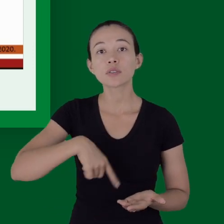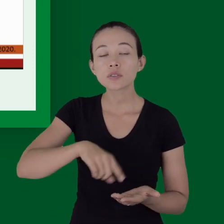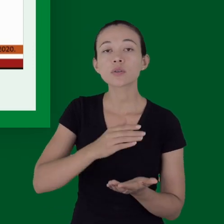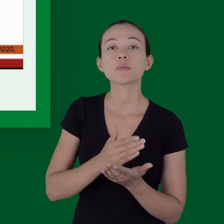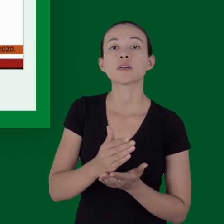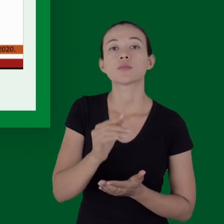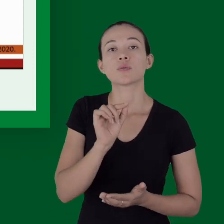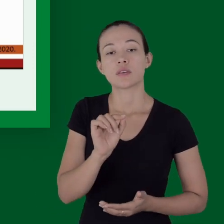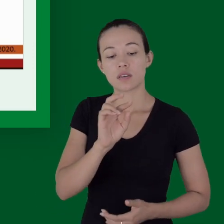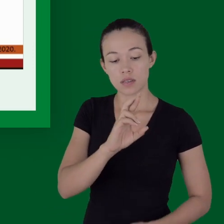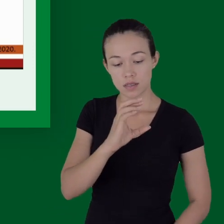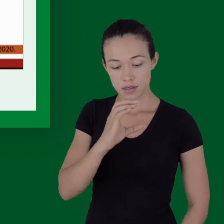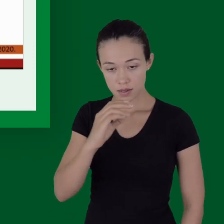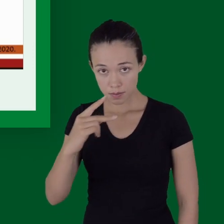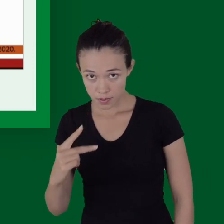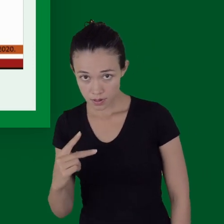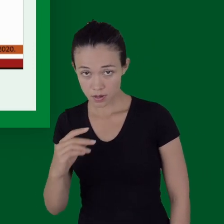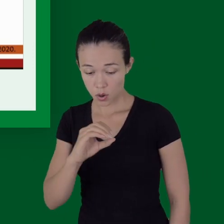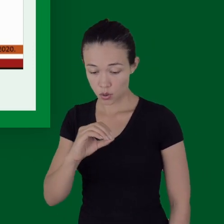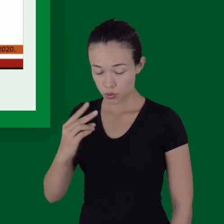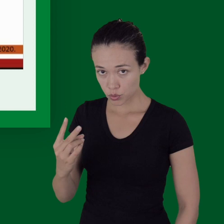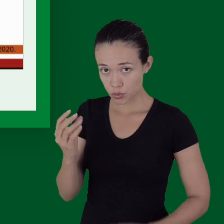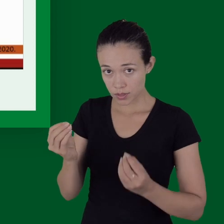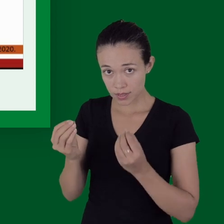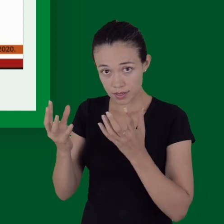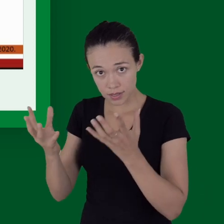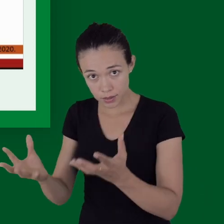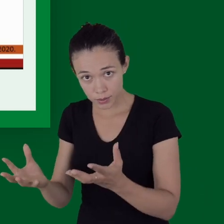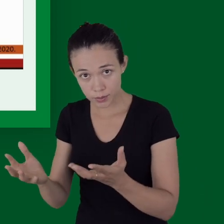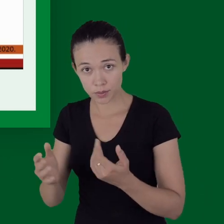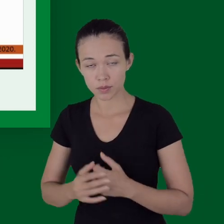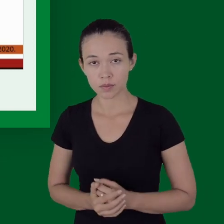a reanimação cardiopulmonar, forneceu oxigênio,